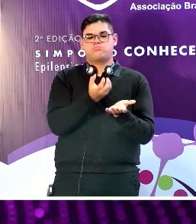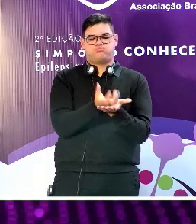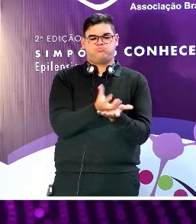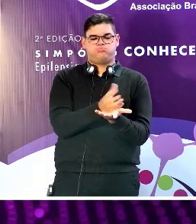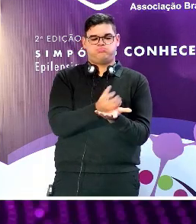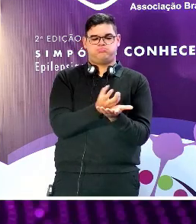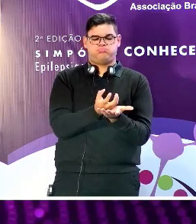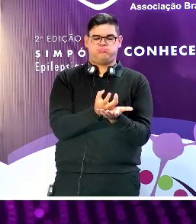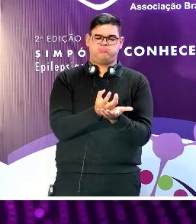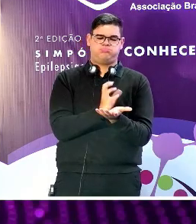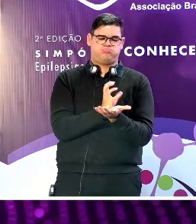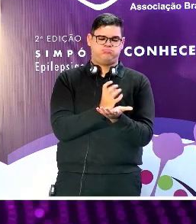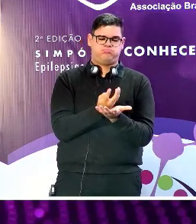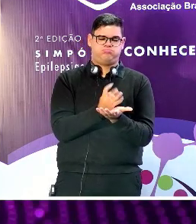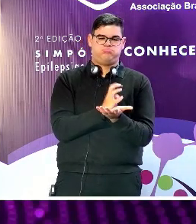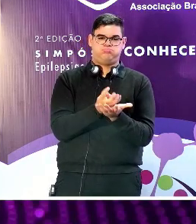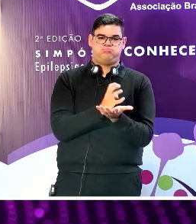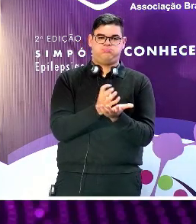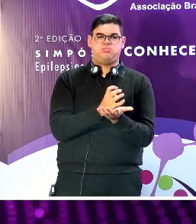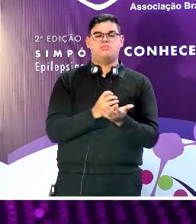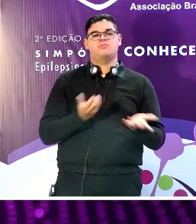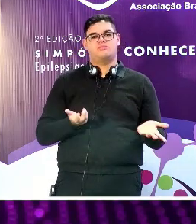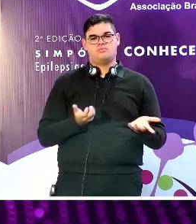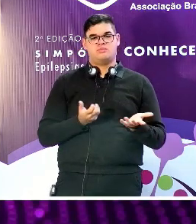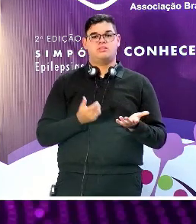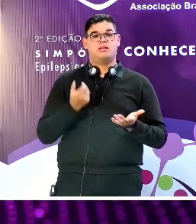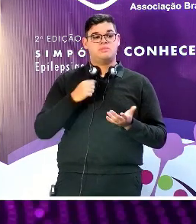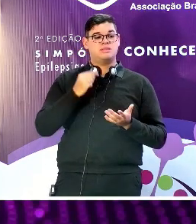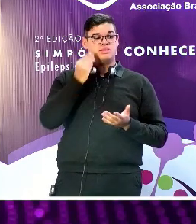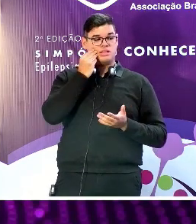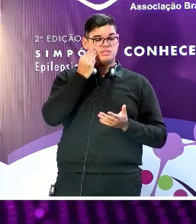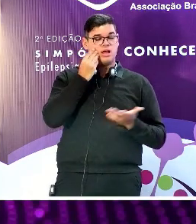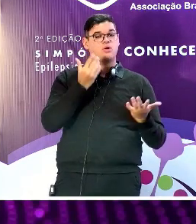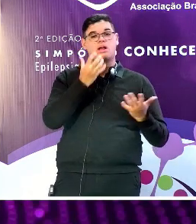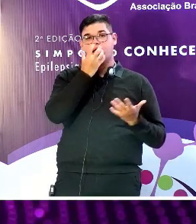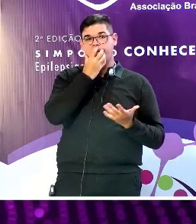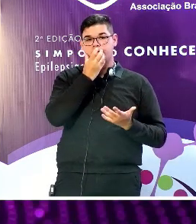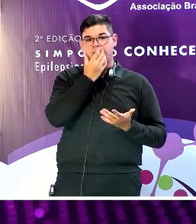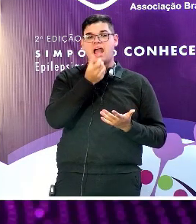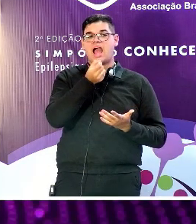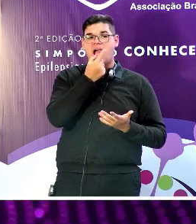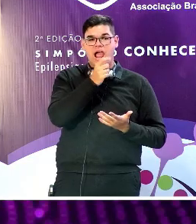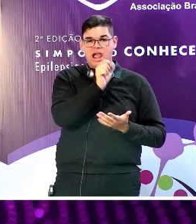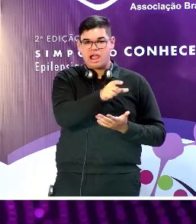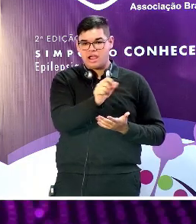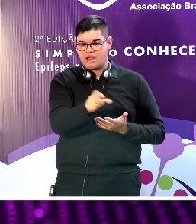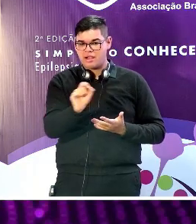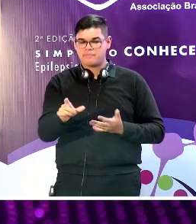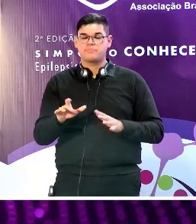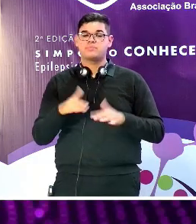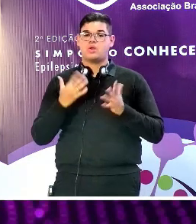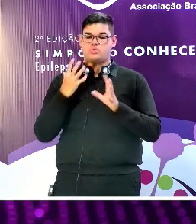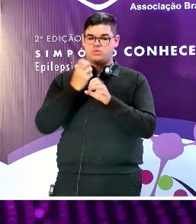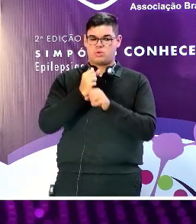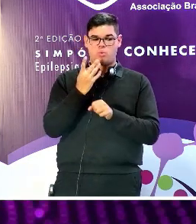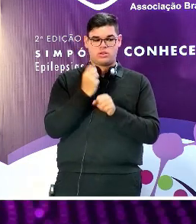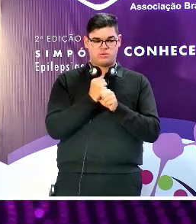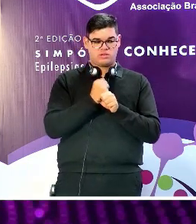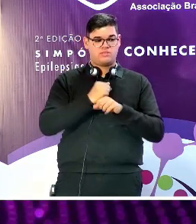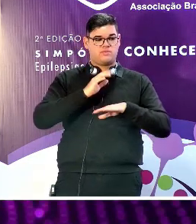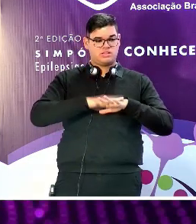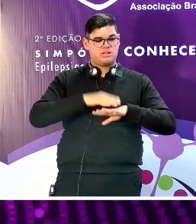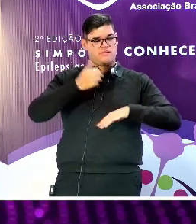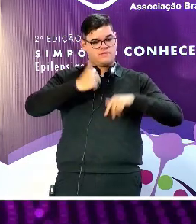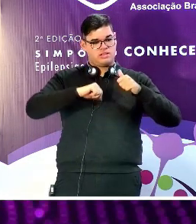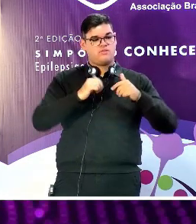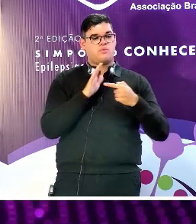E aí a gente precisa testar, nos cachorros se tem atividade. Então, a gente passou 4 anos fazendo essa avaliação.